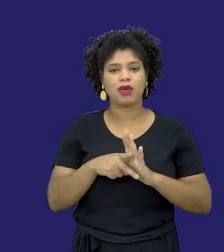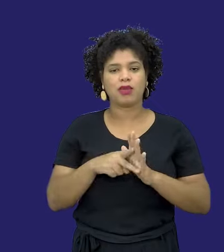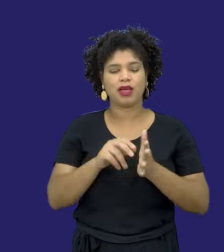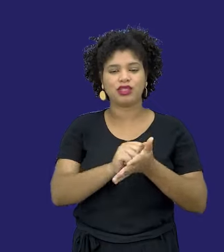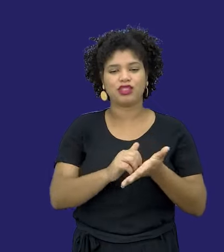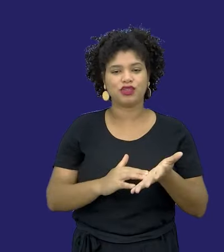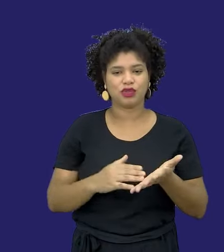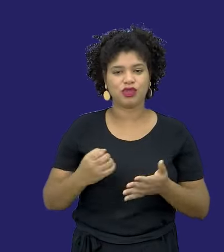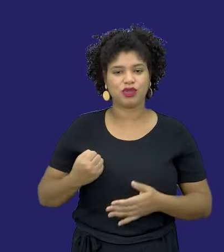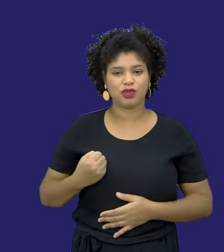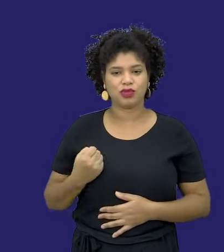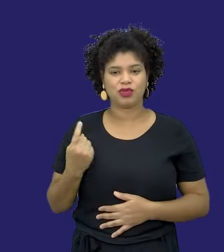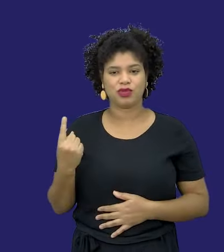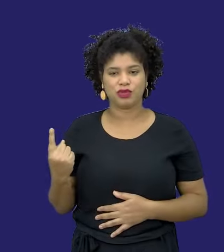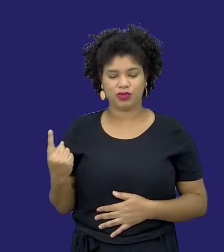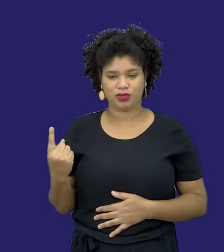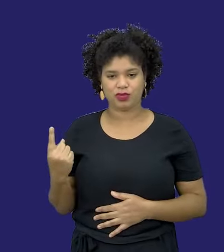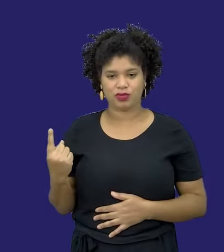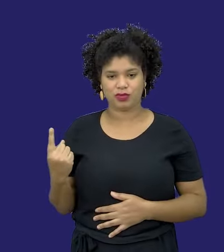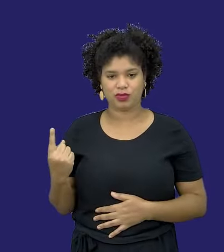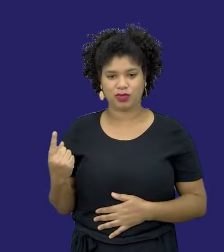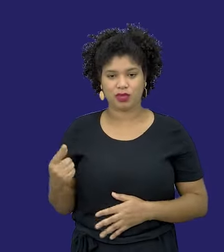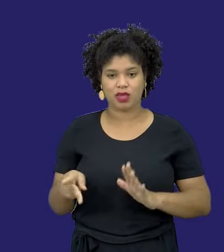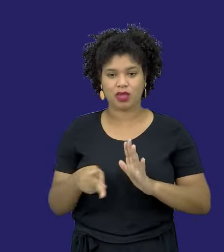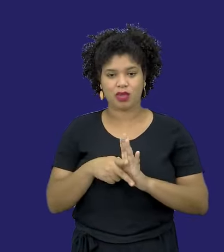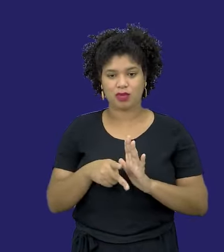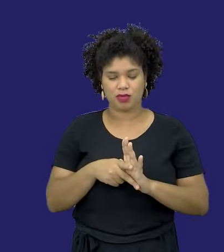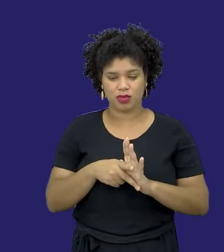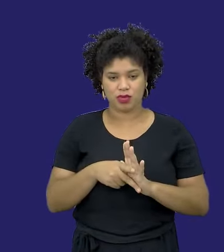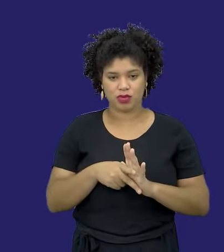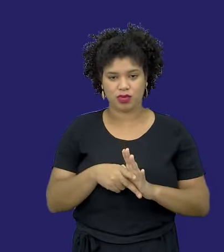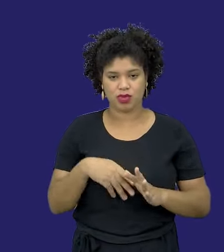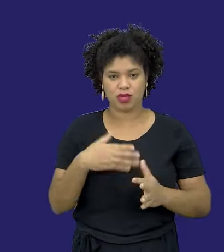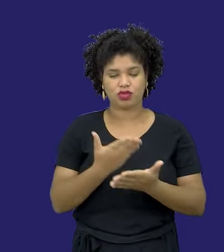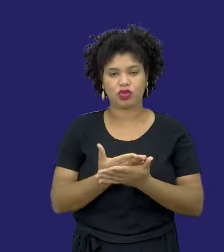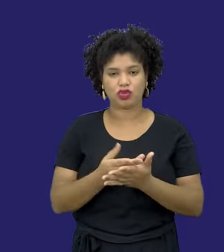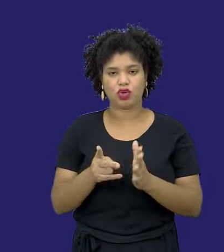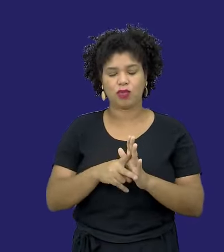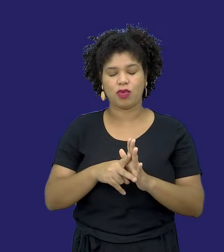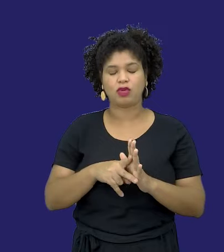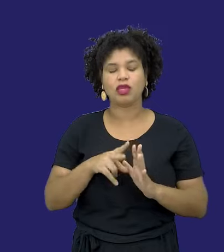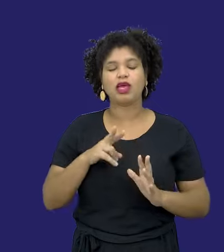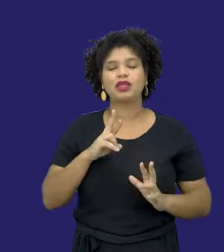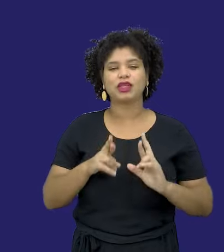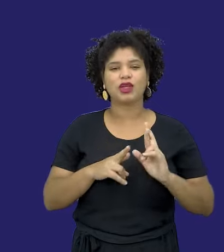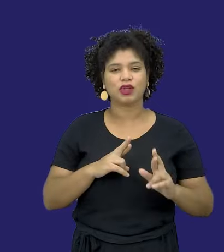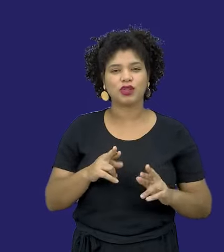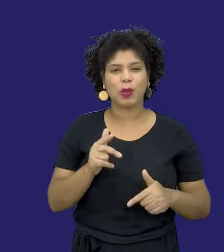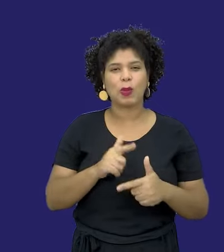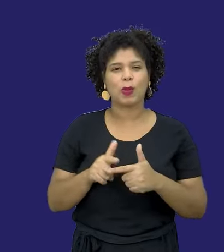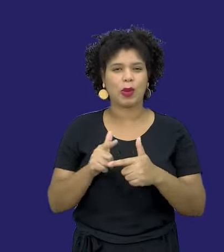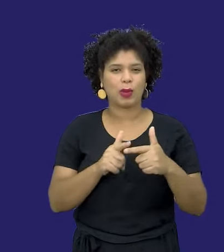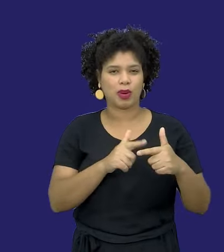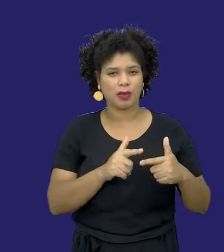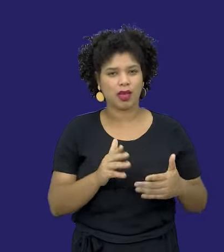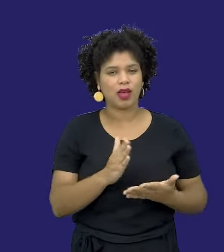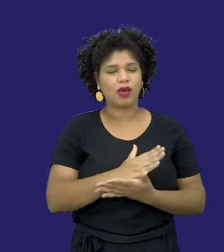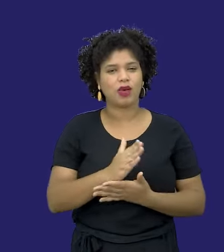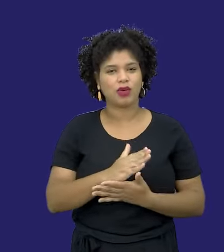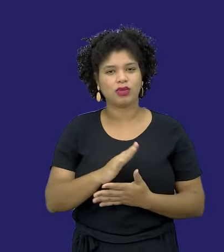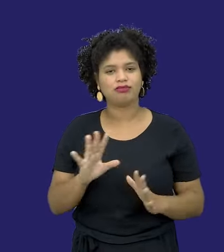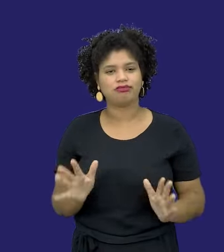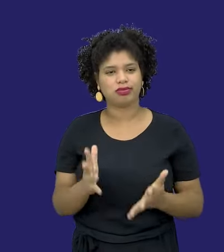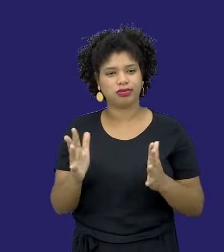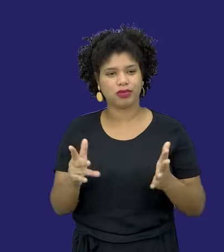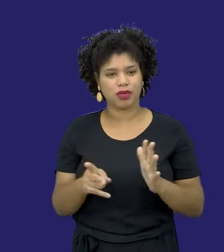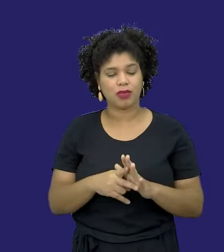do material Aprender Sempre, na qual atrelamos o estudo da resolução de problemas e suas contribuições